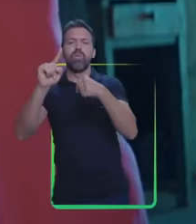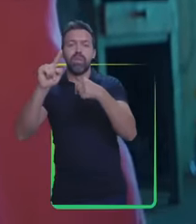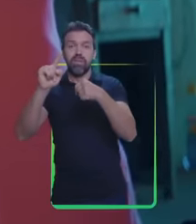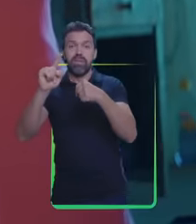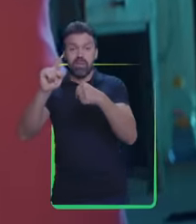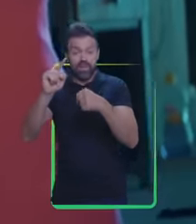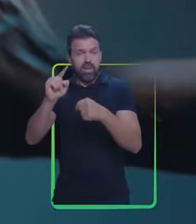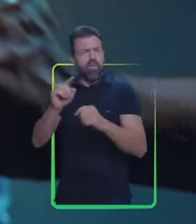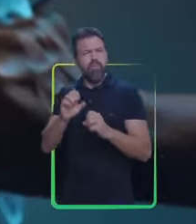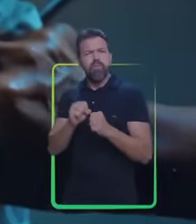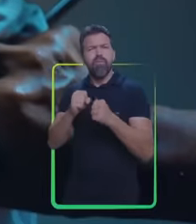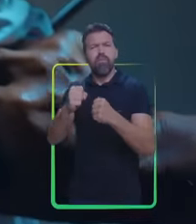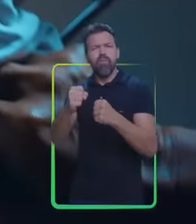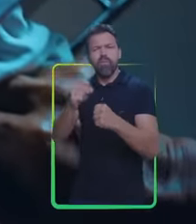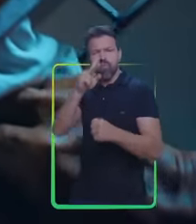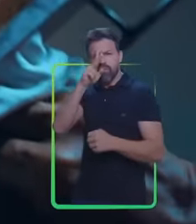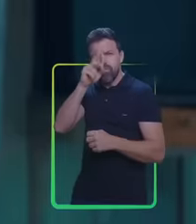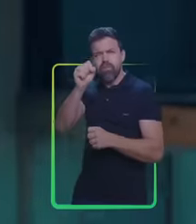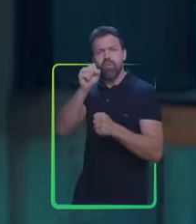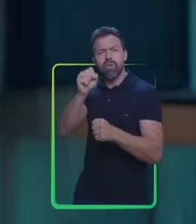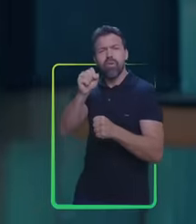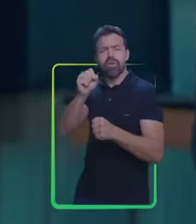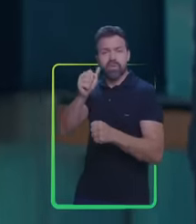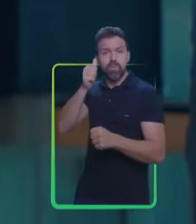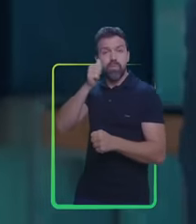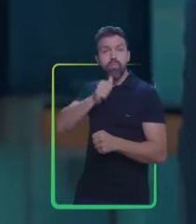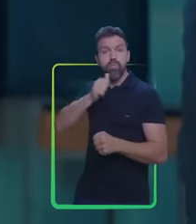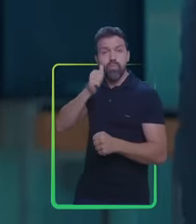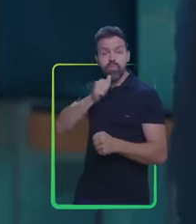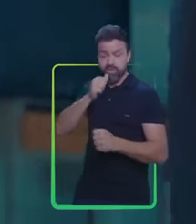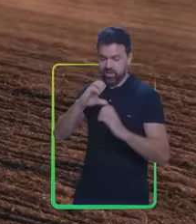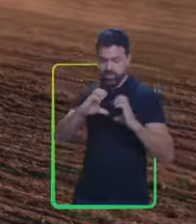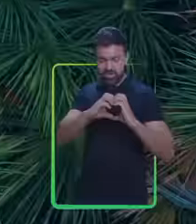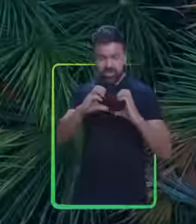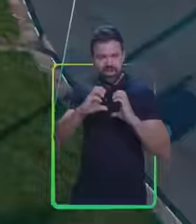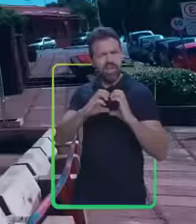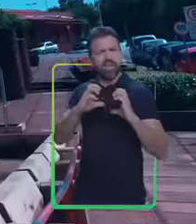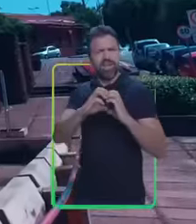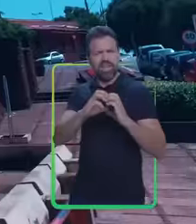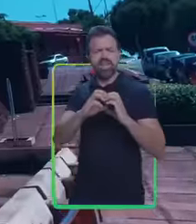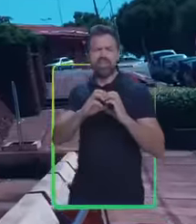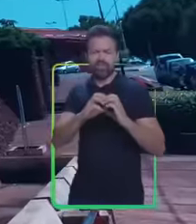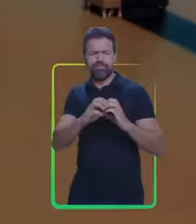com a força de uma mulher guerreira.